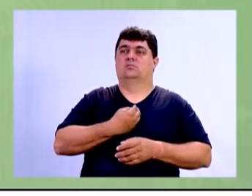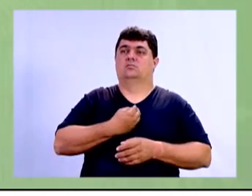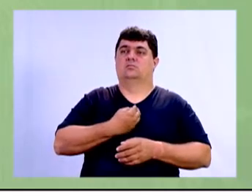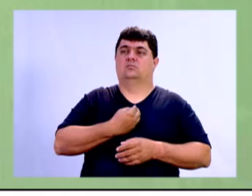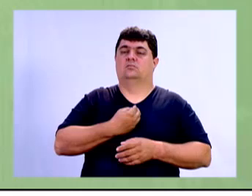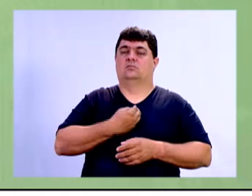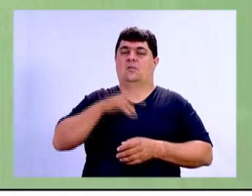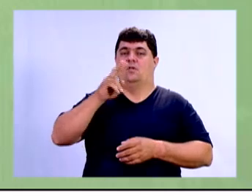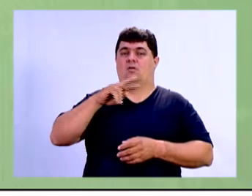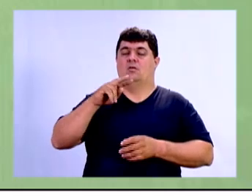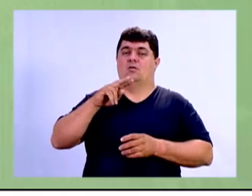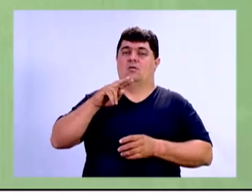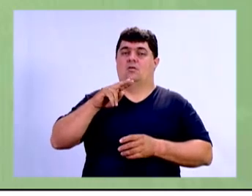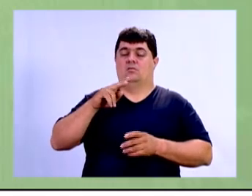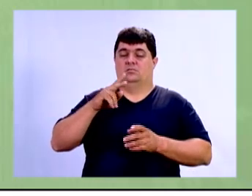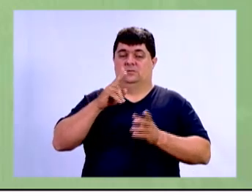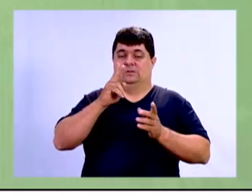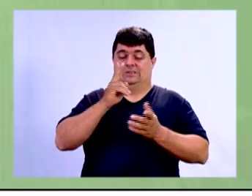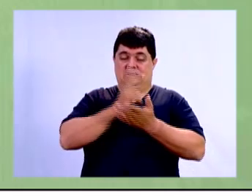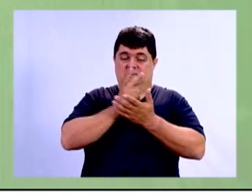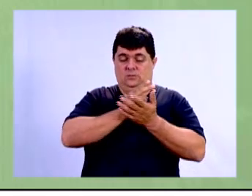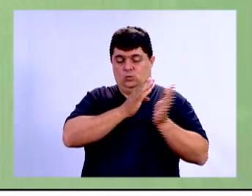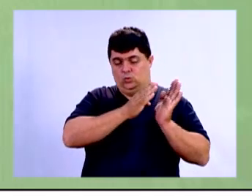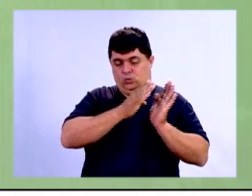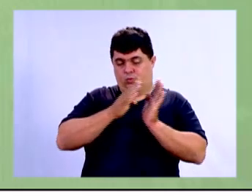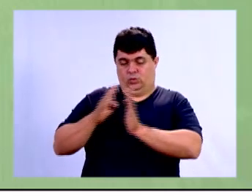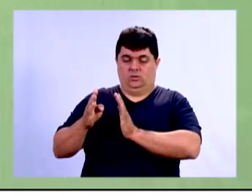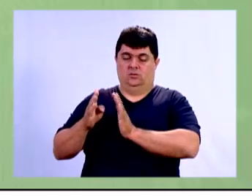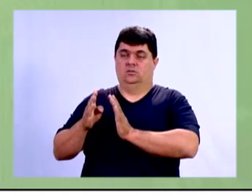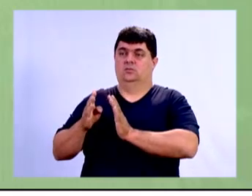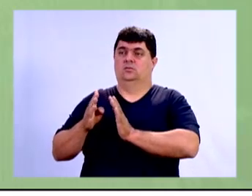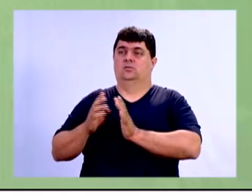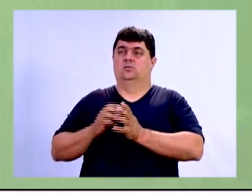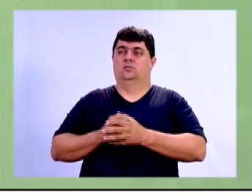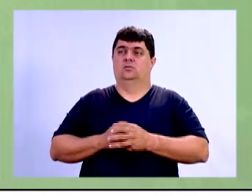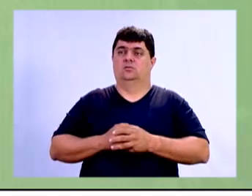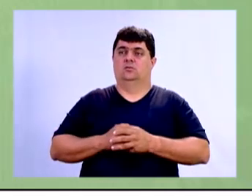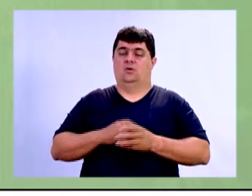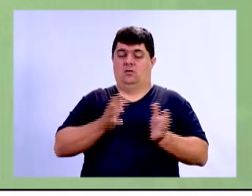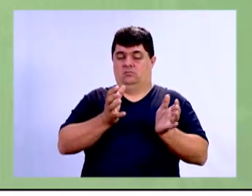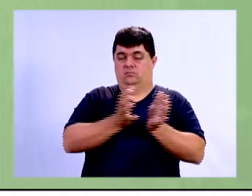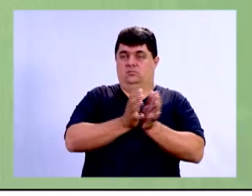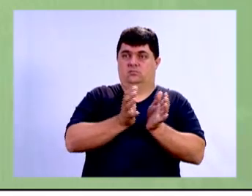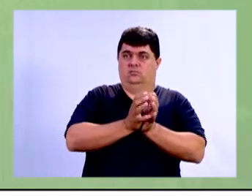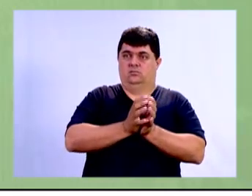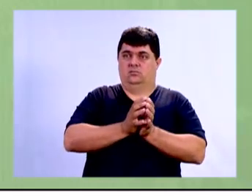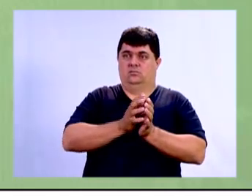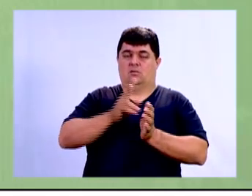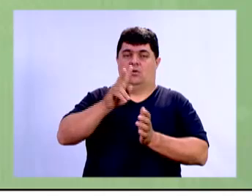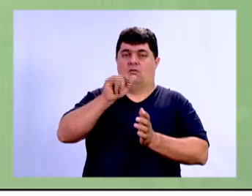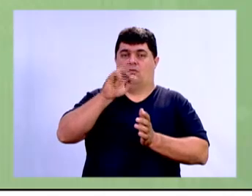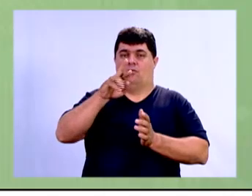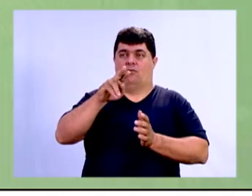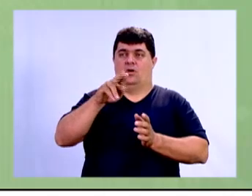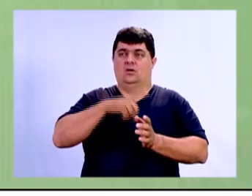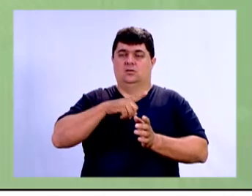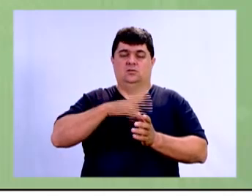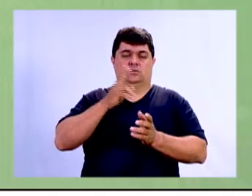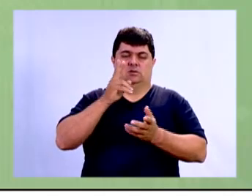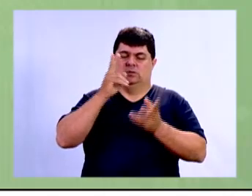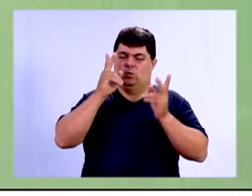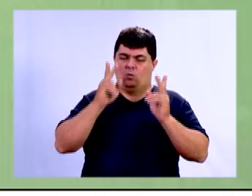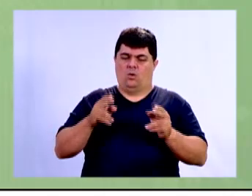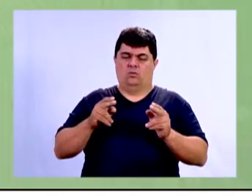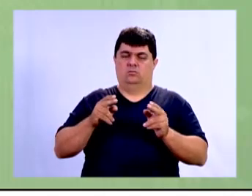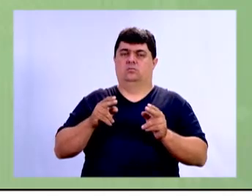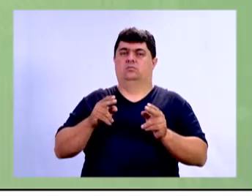de valores homogêneos, tá? Ou seja, um conjunto de variáveis todas do mesmo tipo,